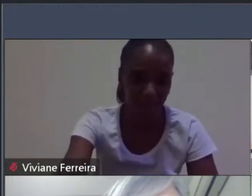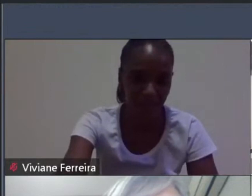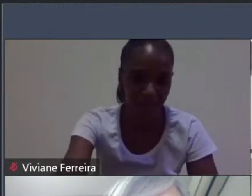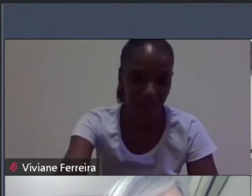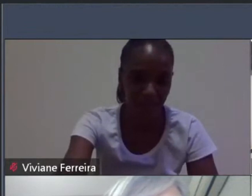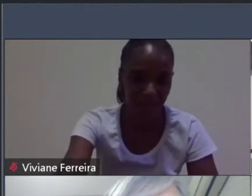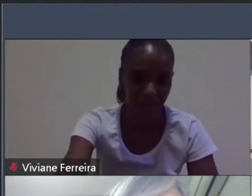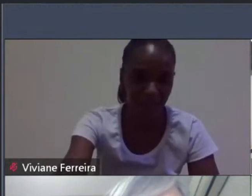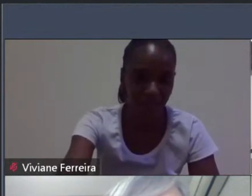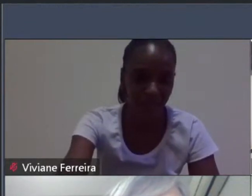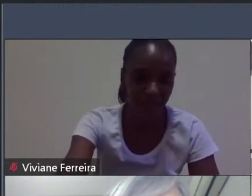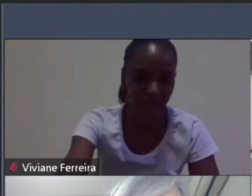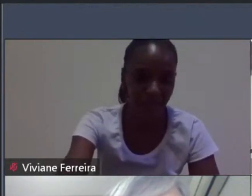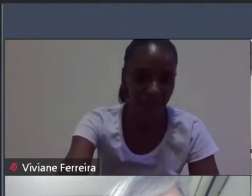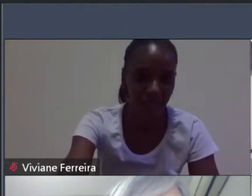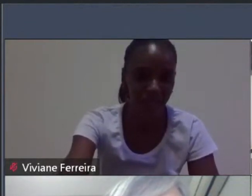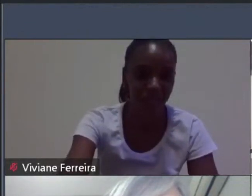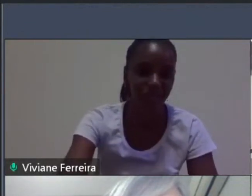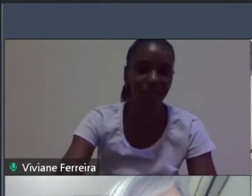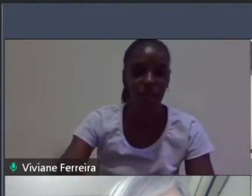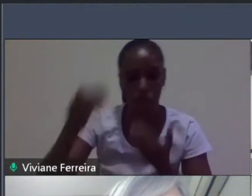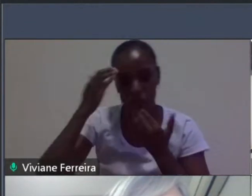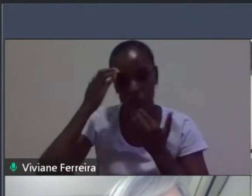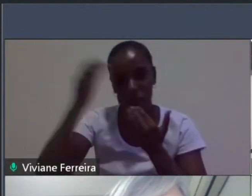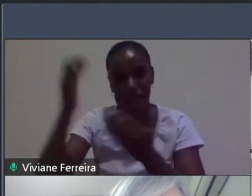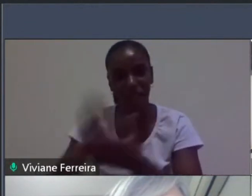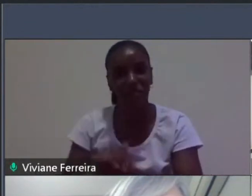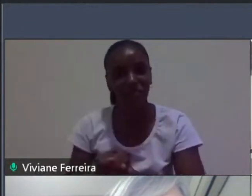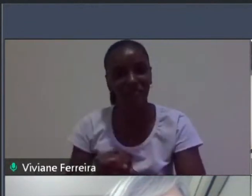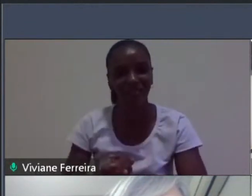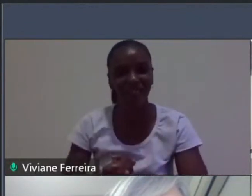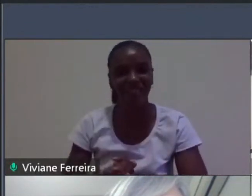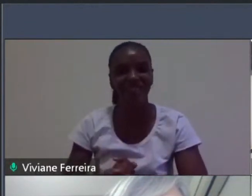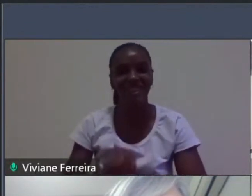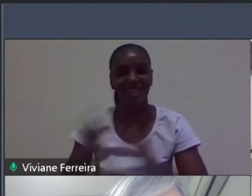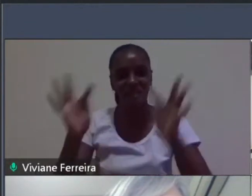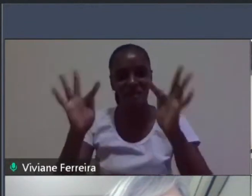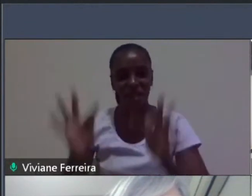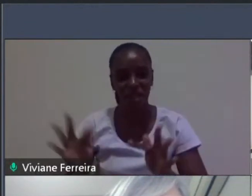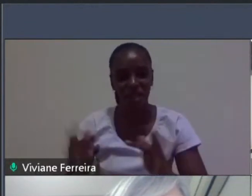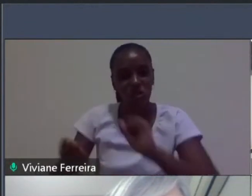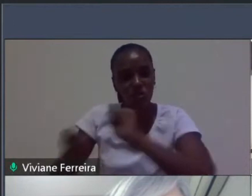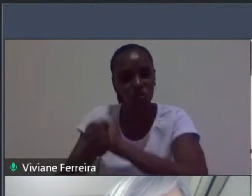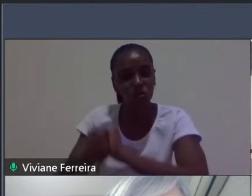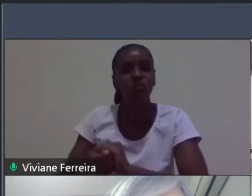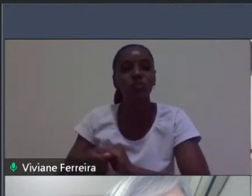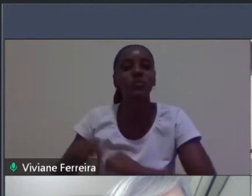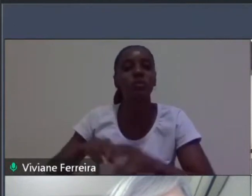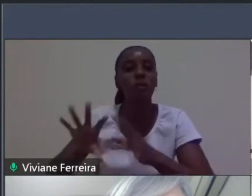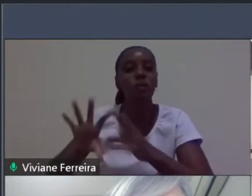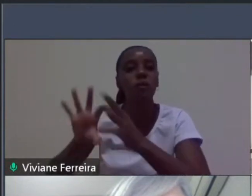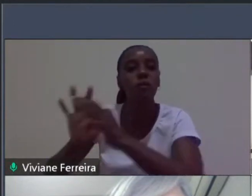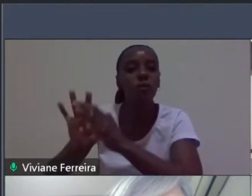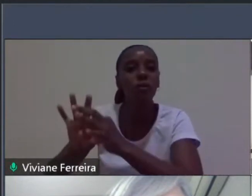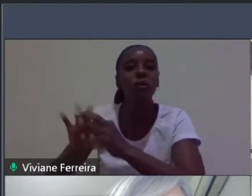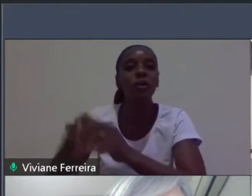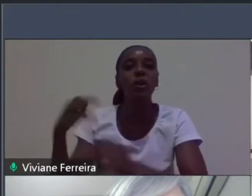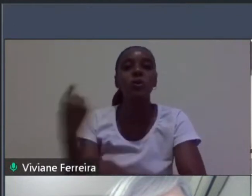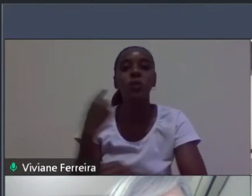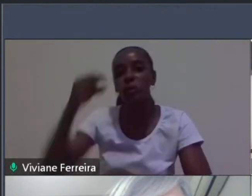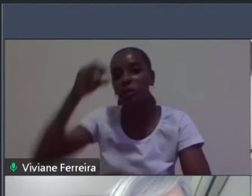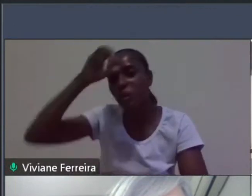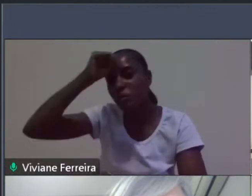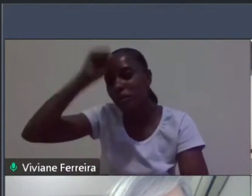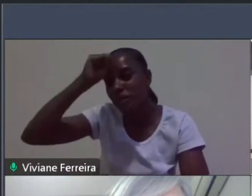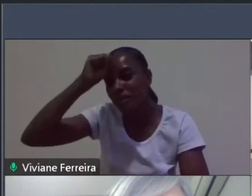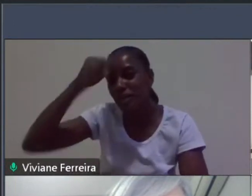empreitada. Eu fiquei super feliz de você estar com a gente e poder fazer essa conexão. A gente aprendeu, porque até esse webinar